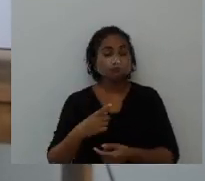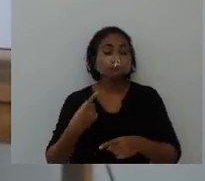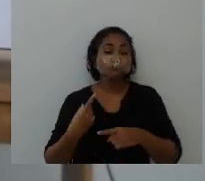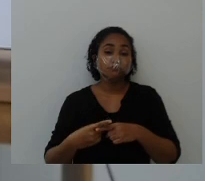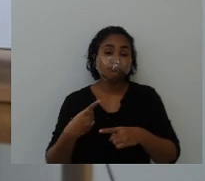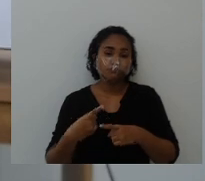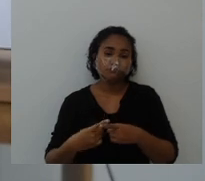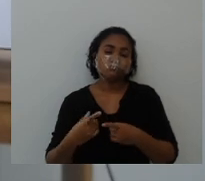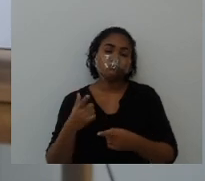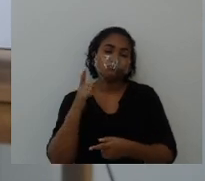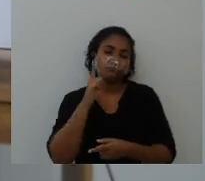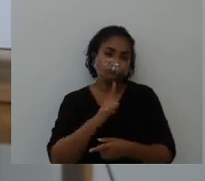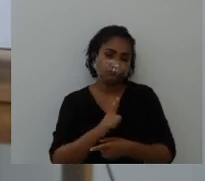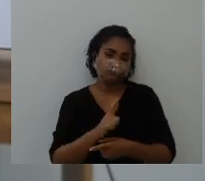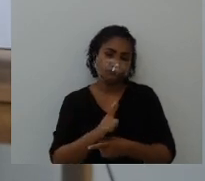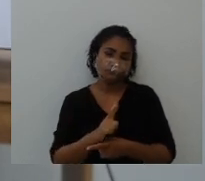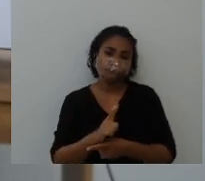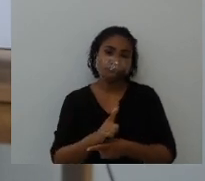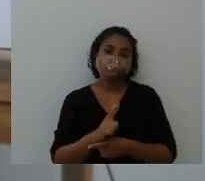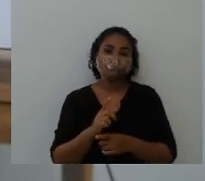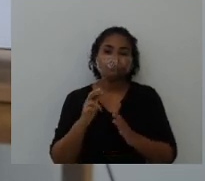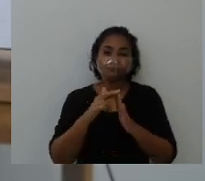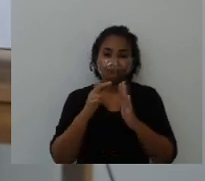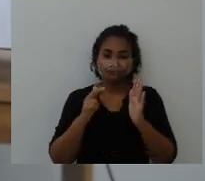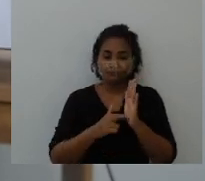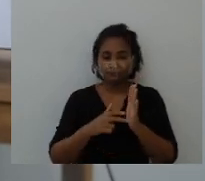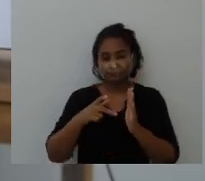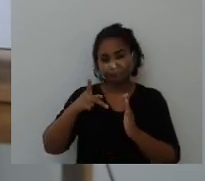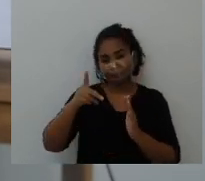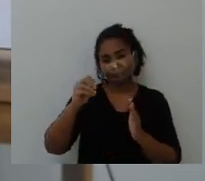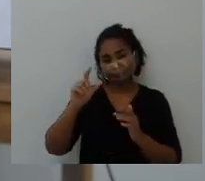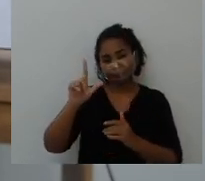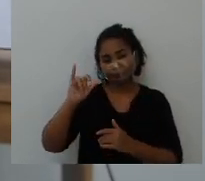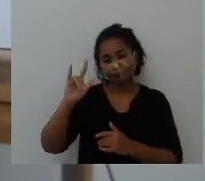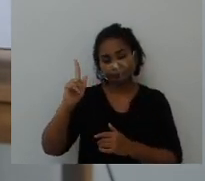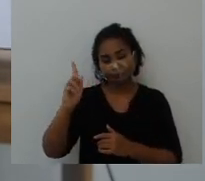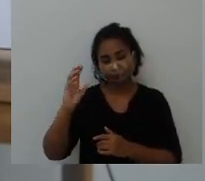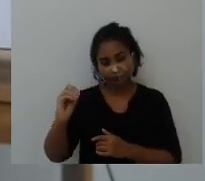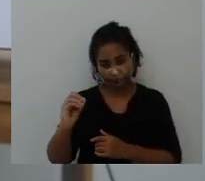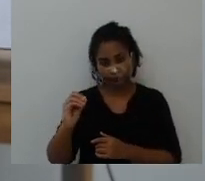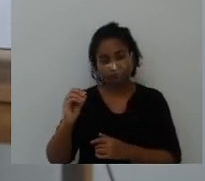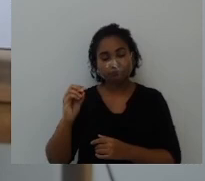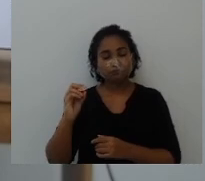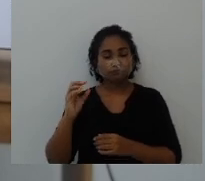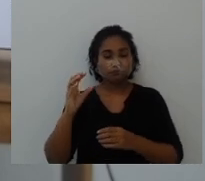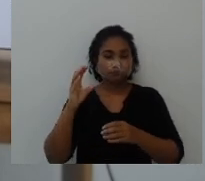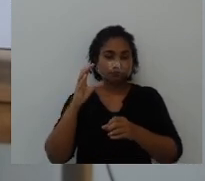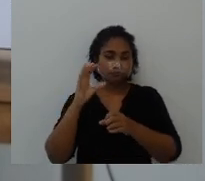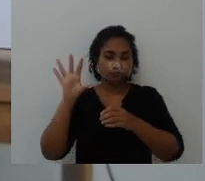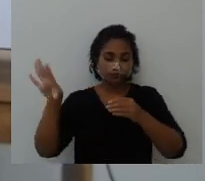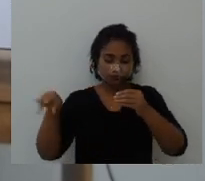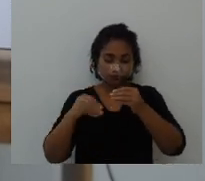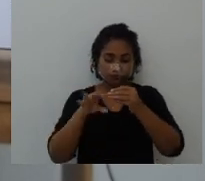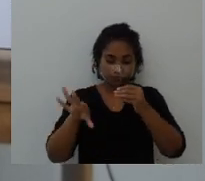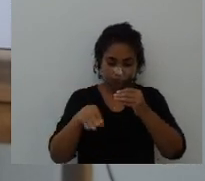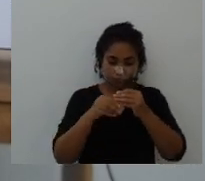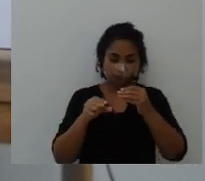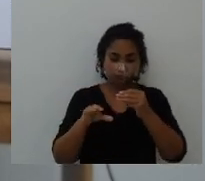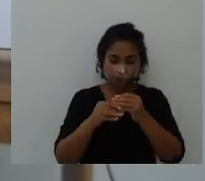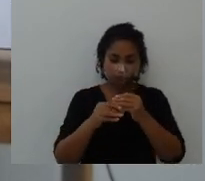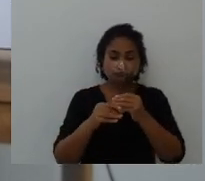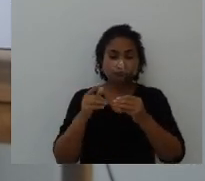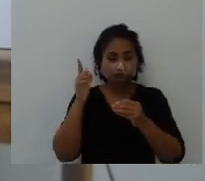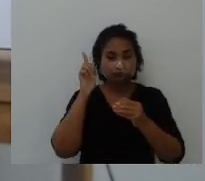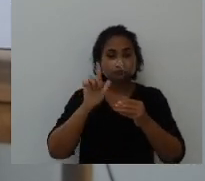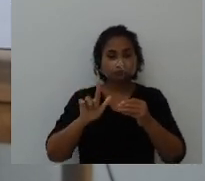Você pode usar a regra do polígono, que é você pegar todos os vetores, tá certo? E